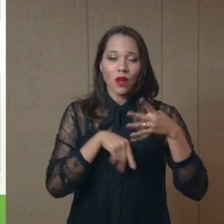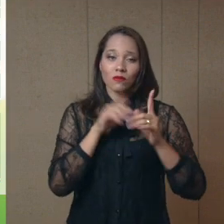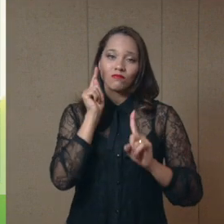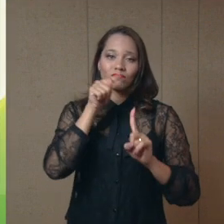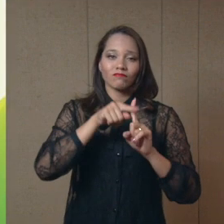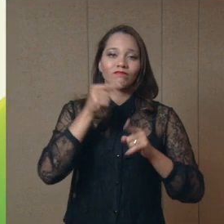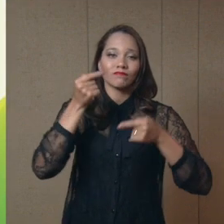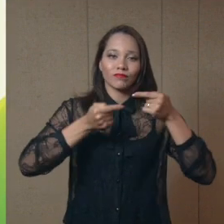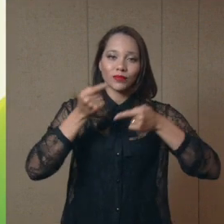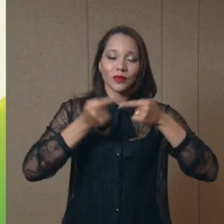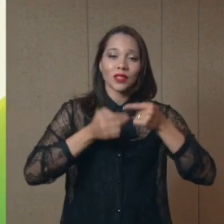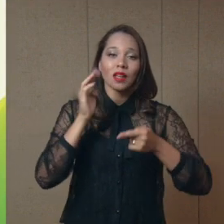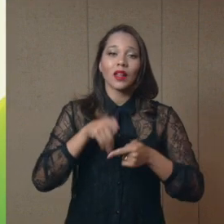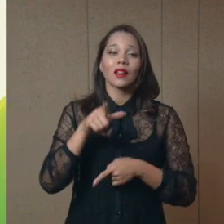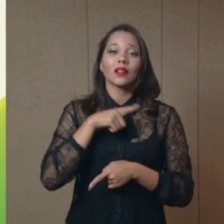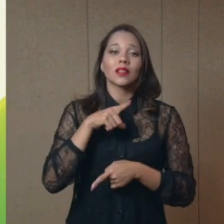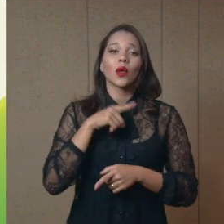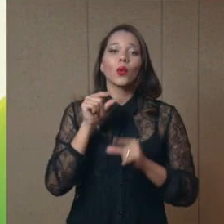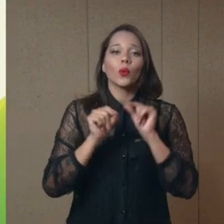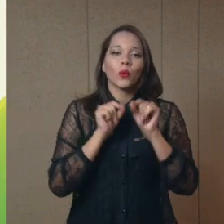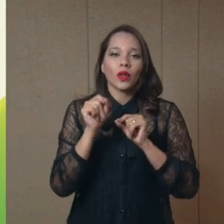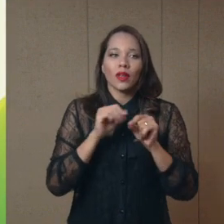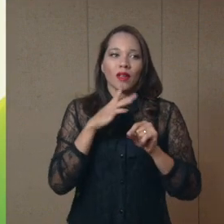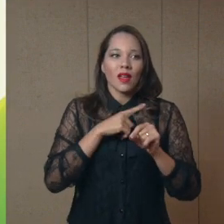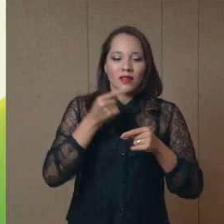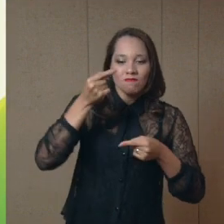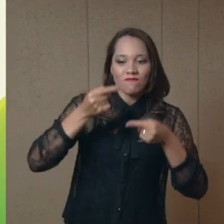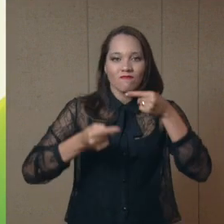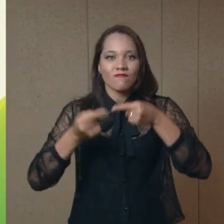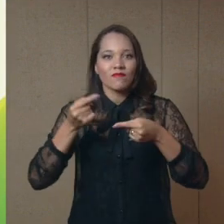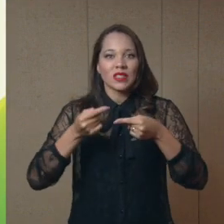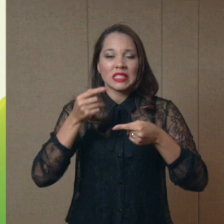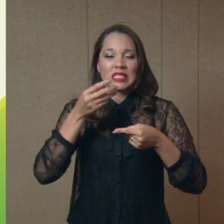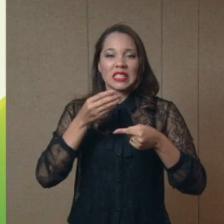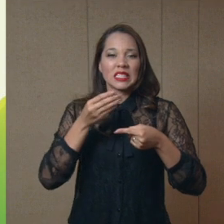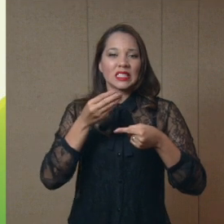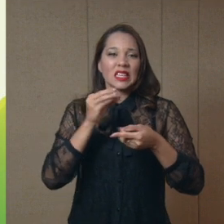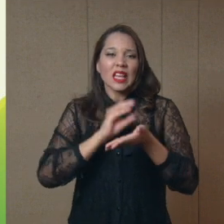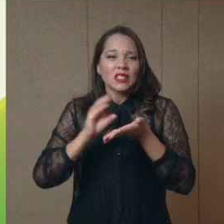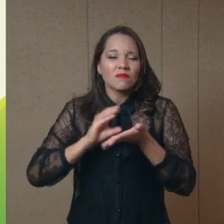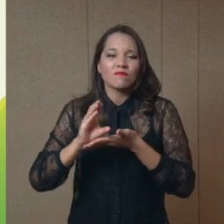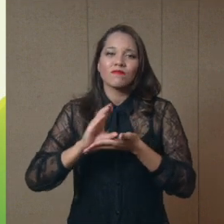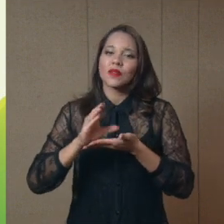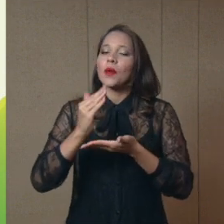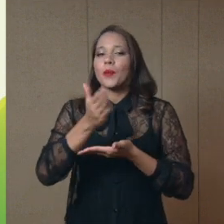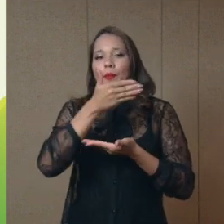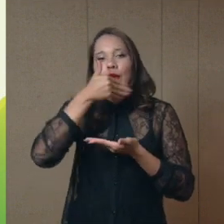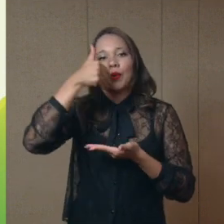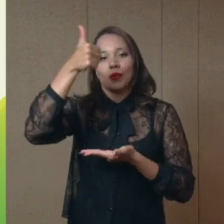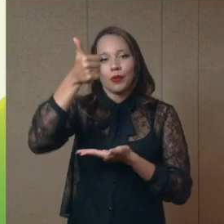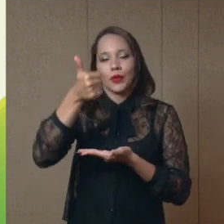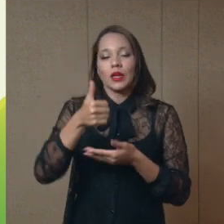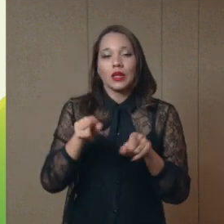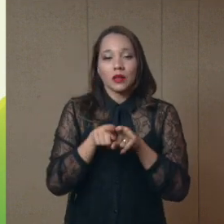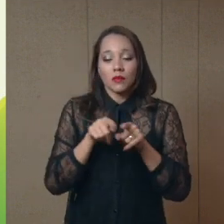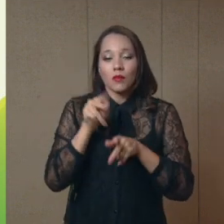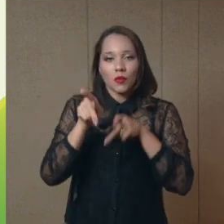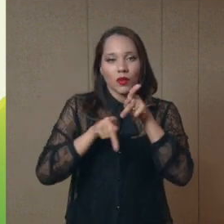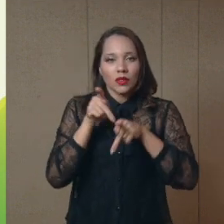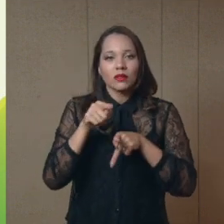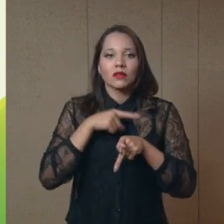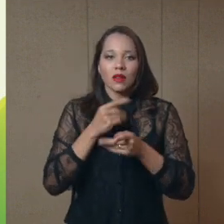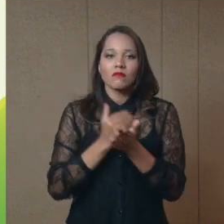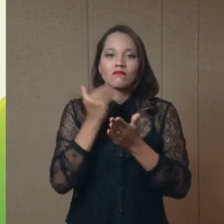objetivos da política é trazer essa convergência de rendimento é melhorar esse rendimento da população e que de forma